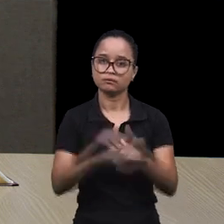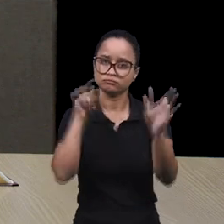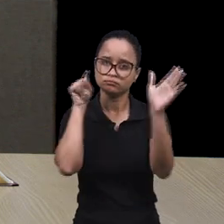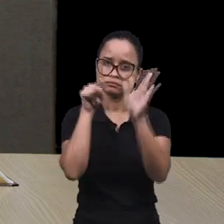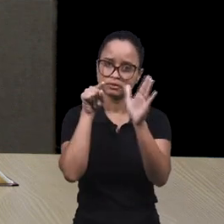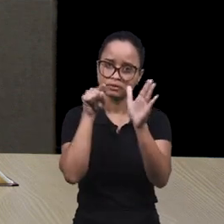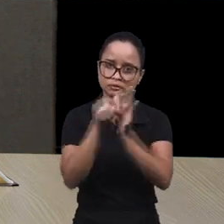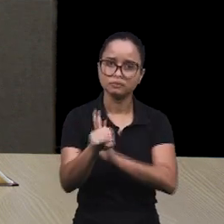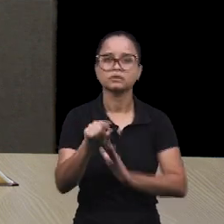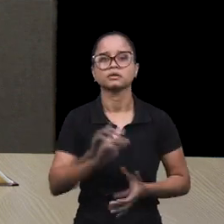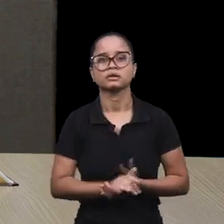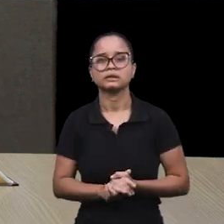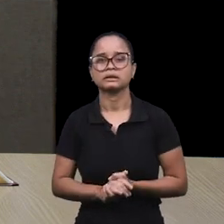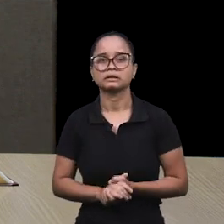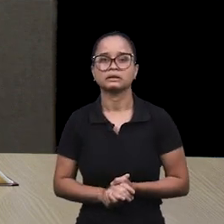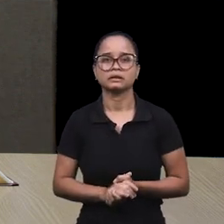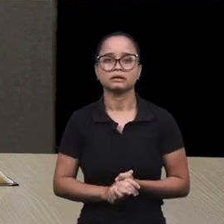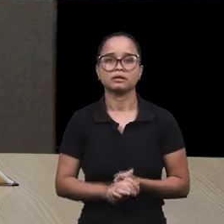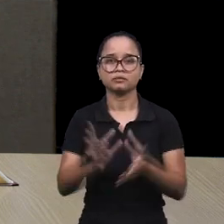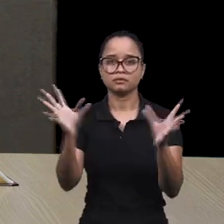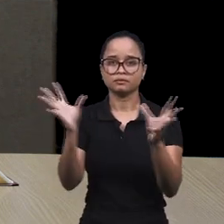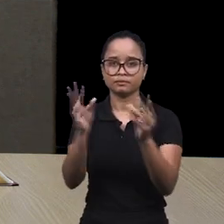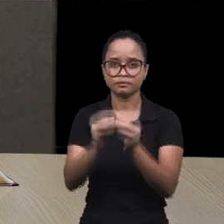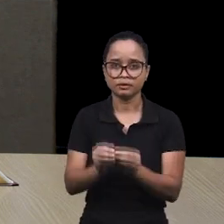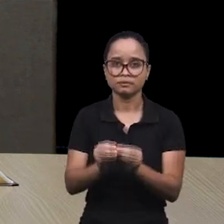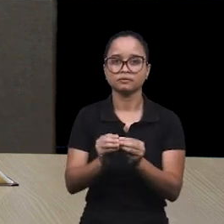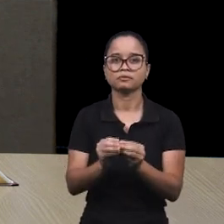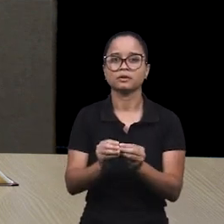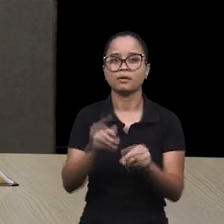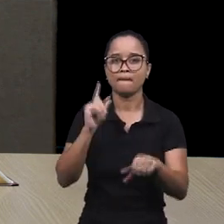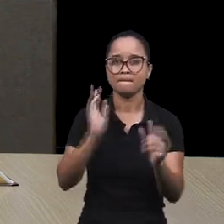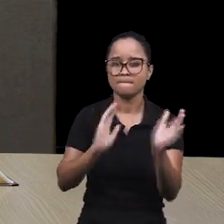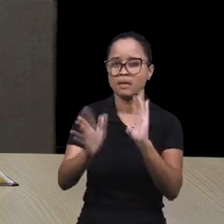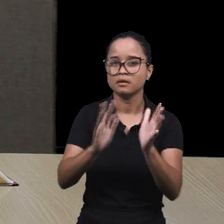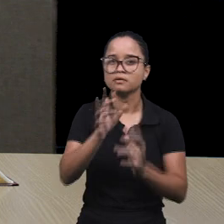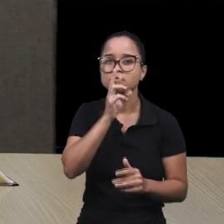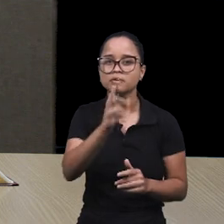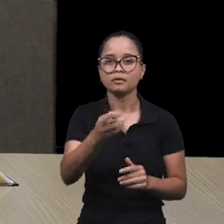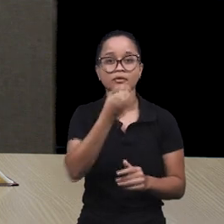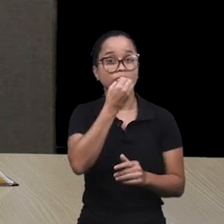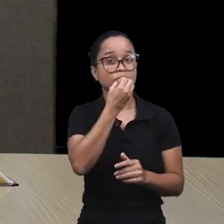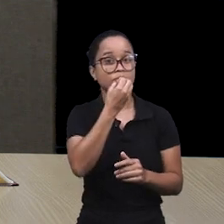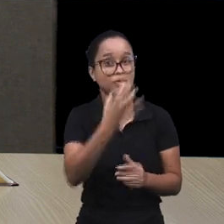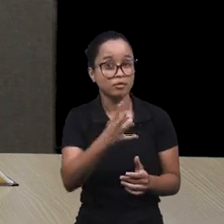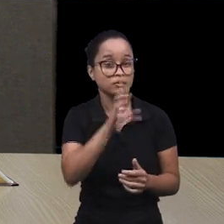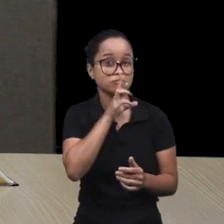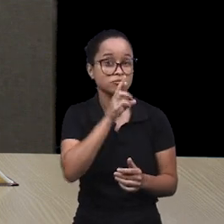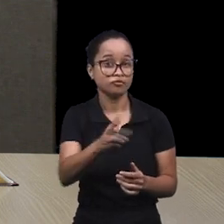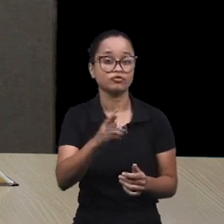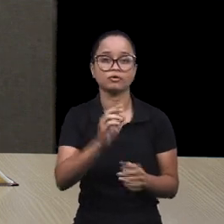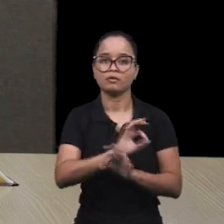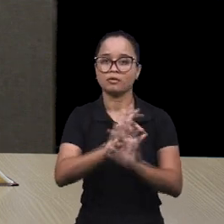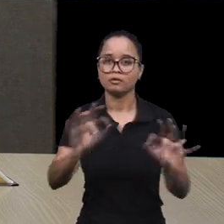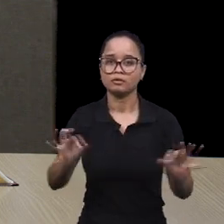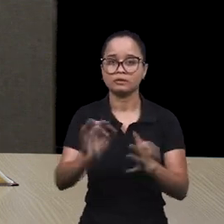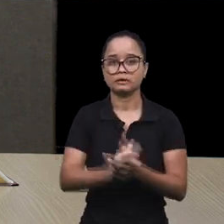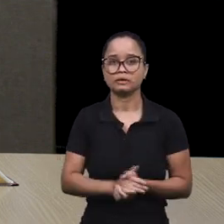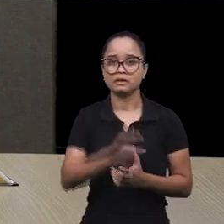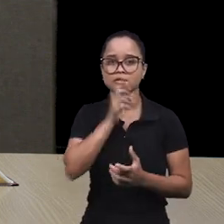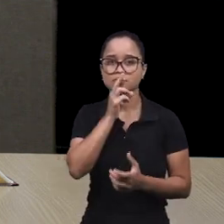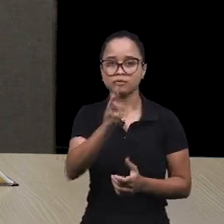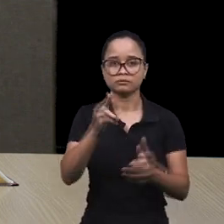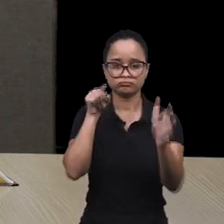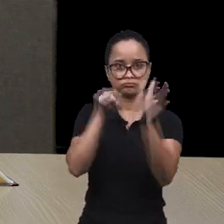pergunta e, naturalmente, por isso reduzimos um pouco o tempo da sua resposta. Mas foi muito bem respondido, foi muito bem colocado na